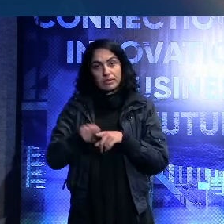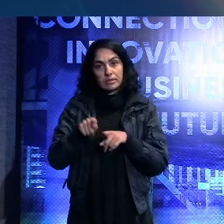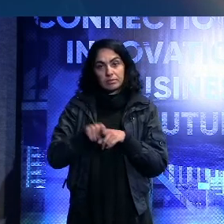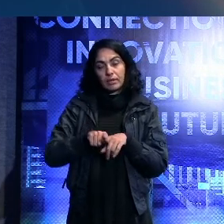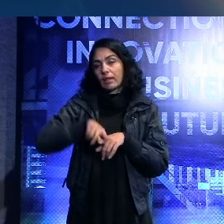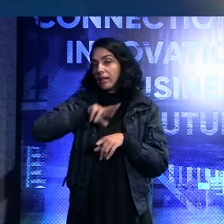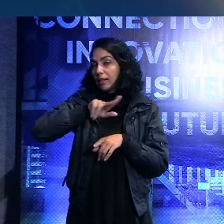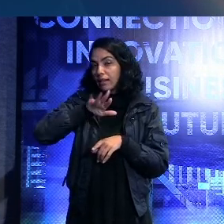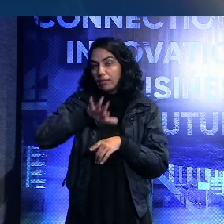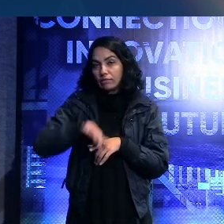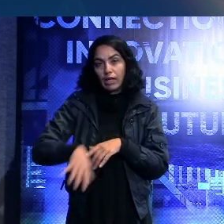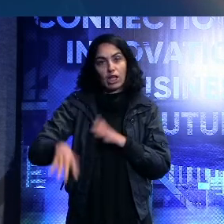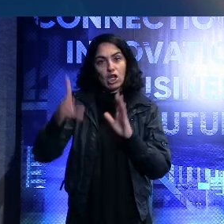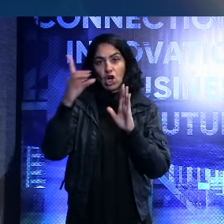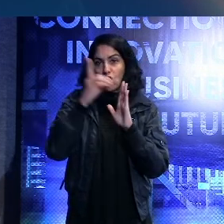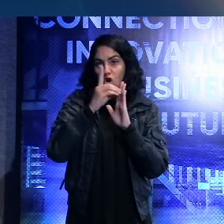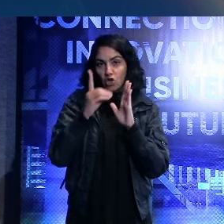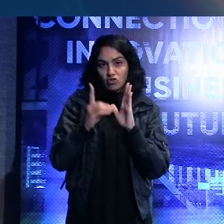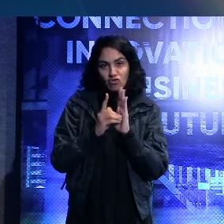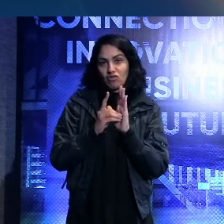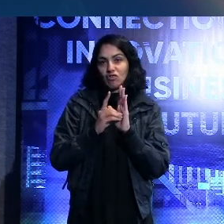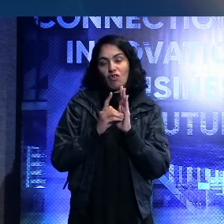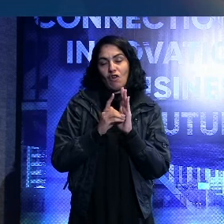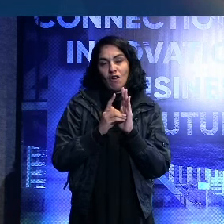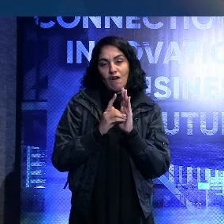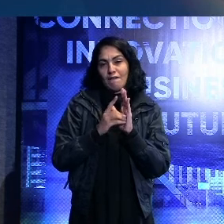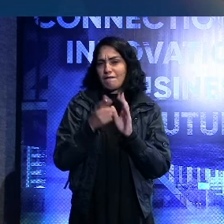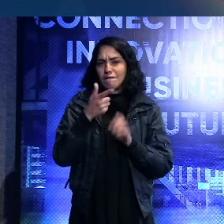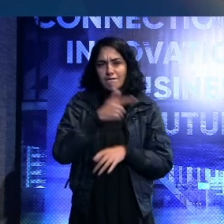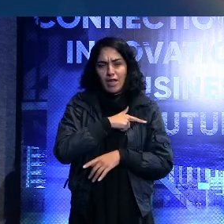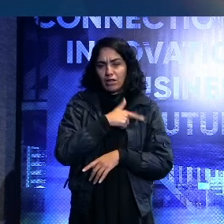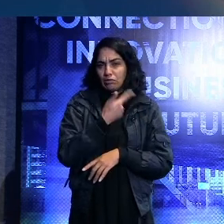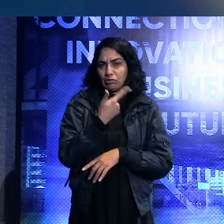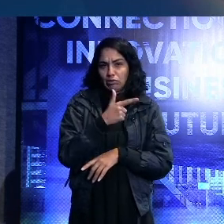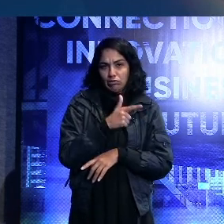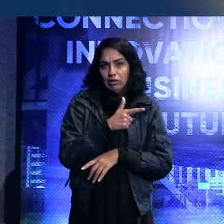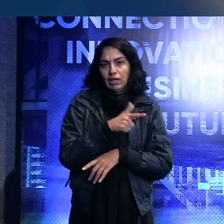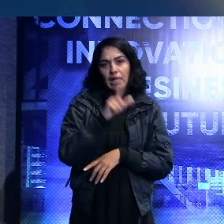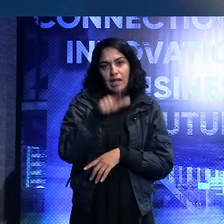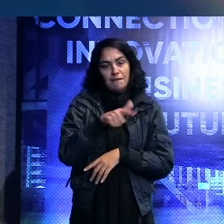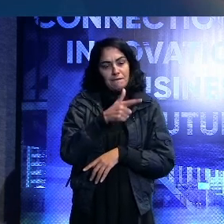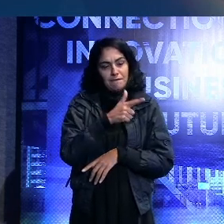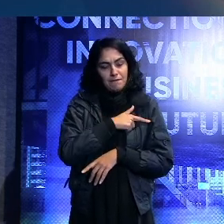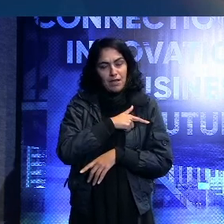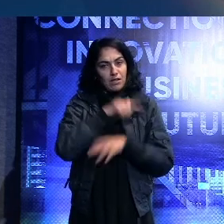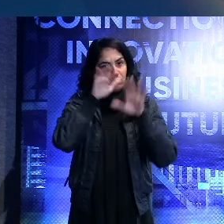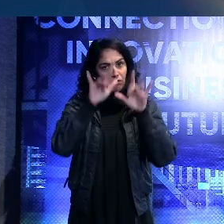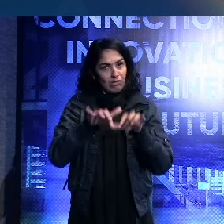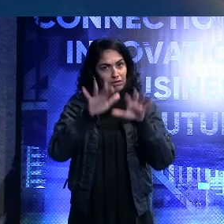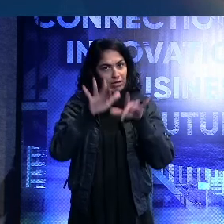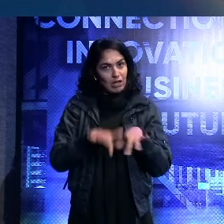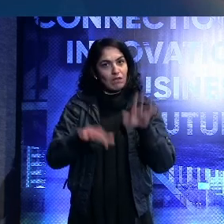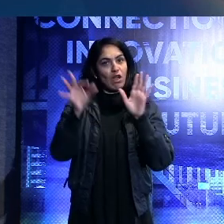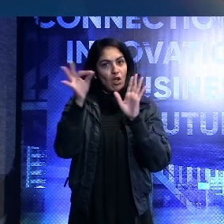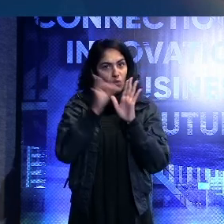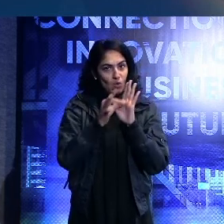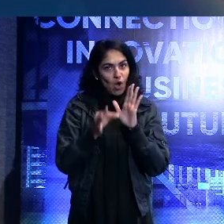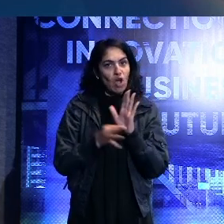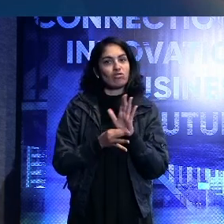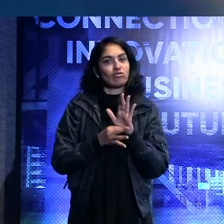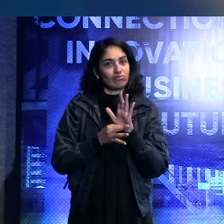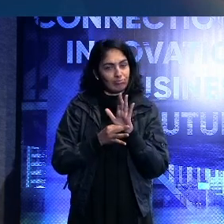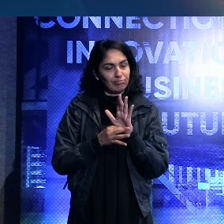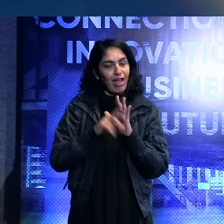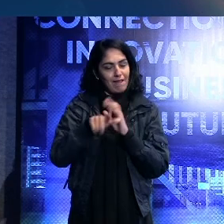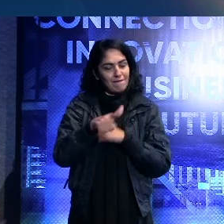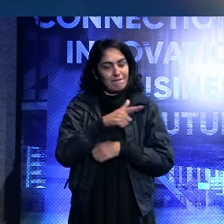código feio. O feio é não escrever o código. Então, como a Yara mesmo falou aqui, né, no início, antes de eu subir aqui,